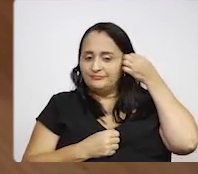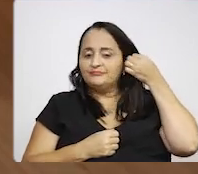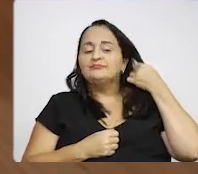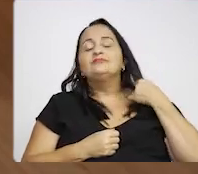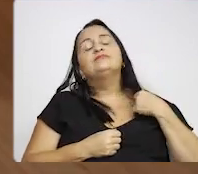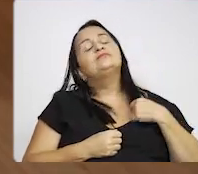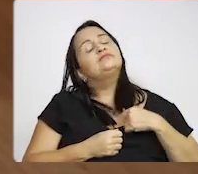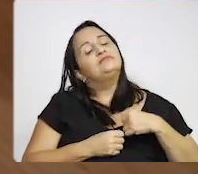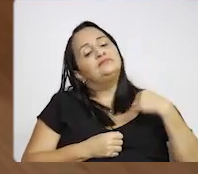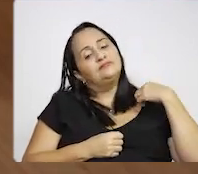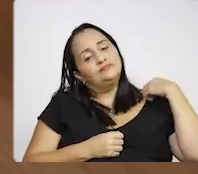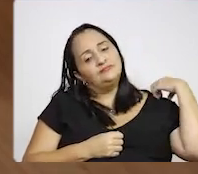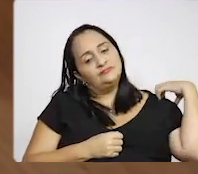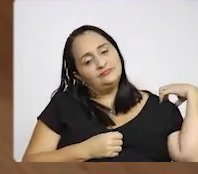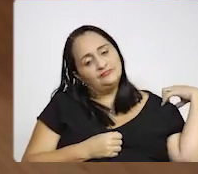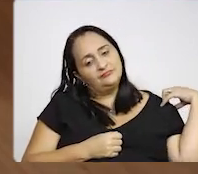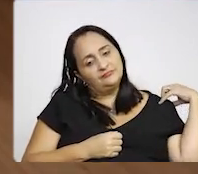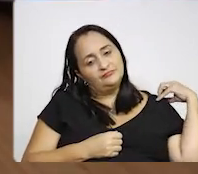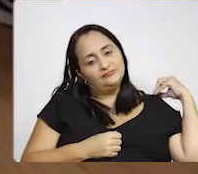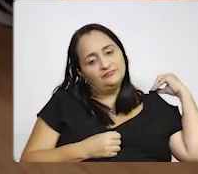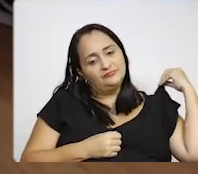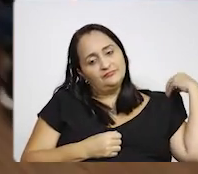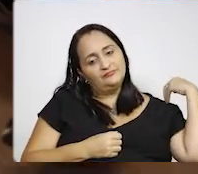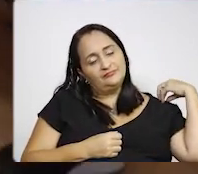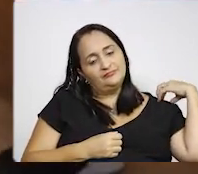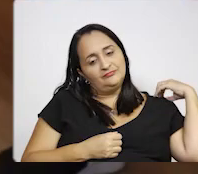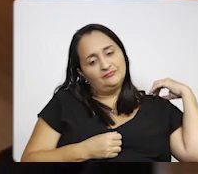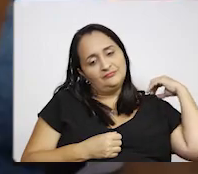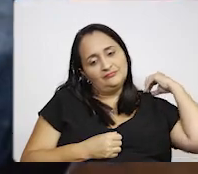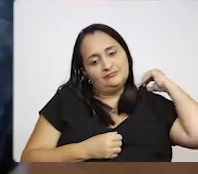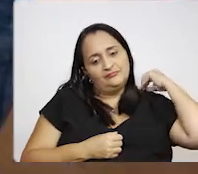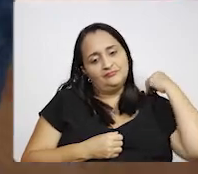Está no horário, né? É. Quanto será que essa conta vai dar, hein?